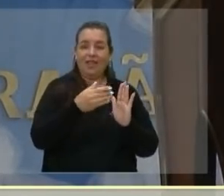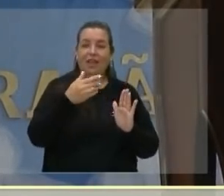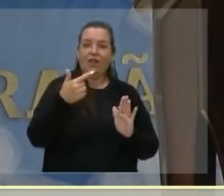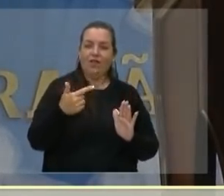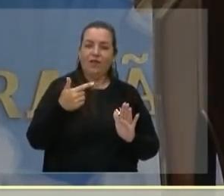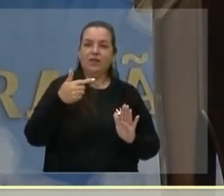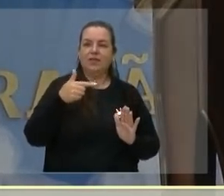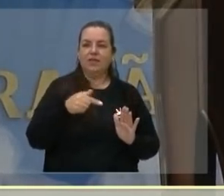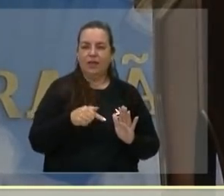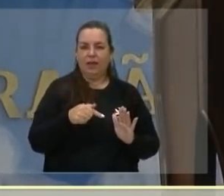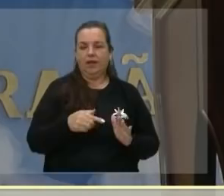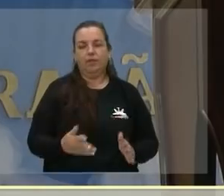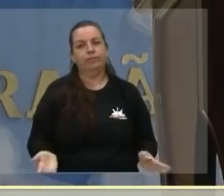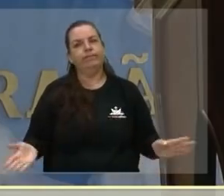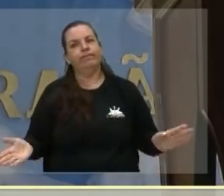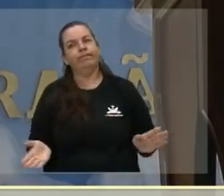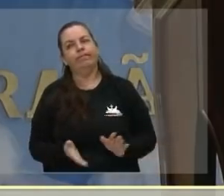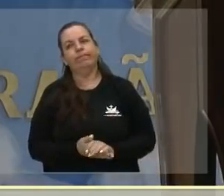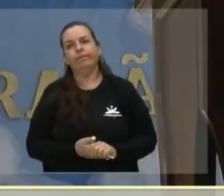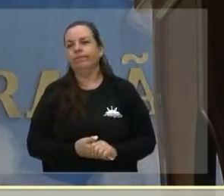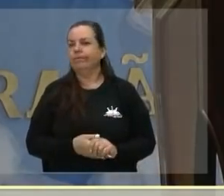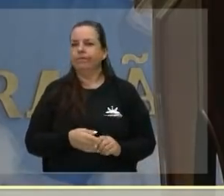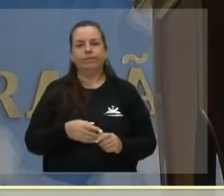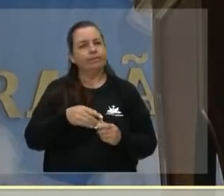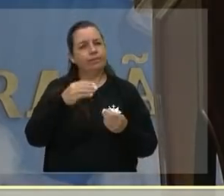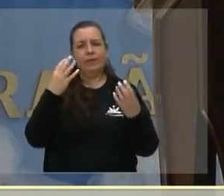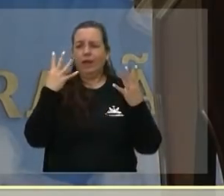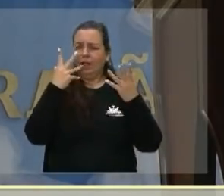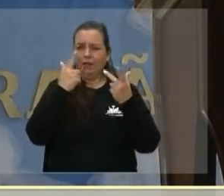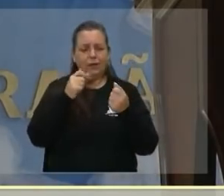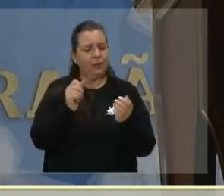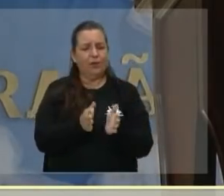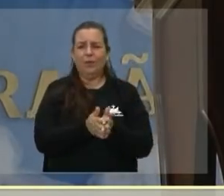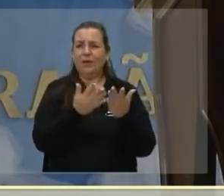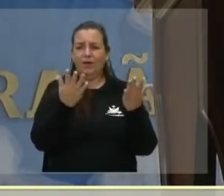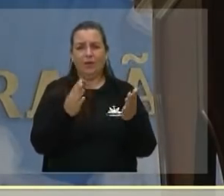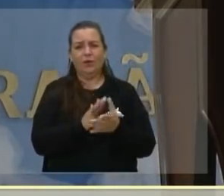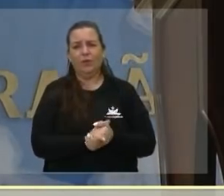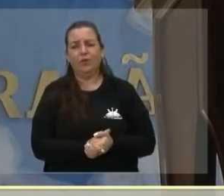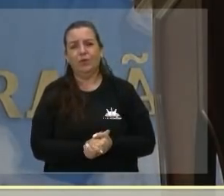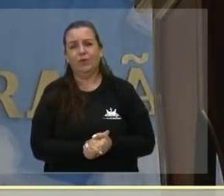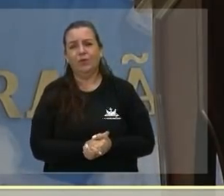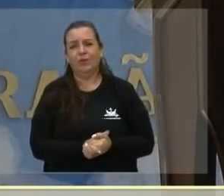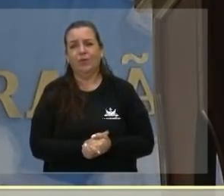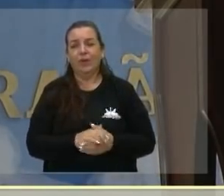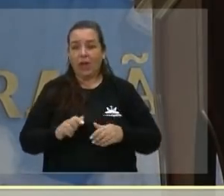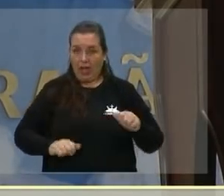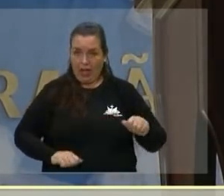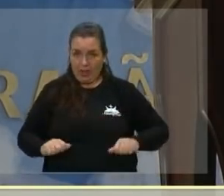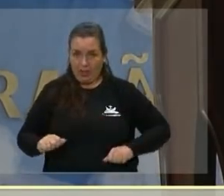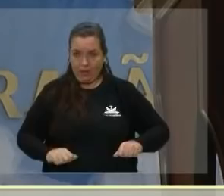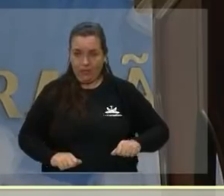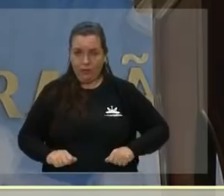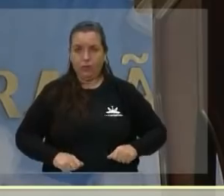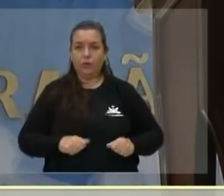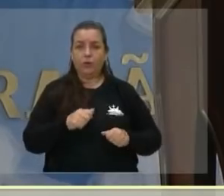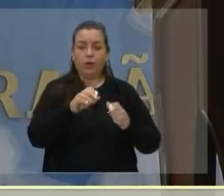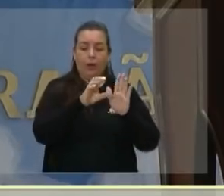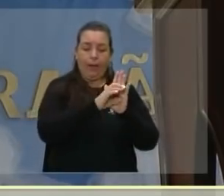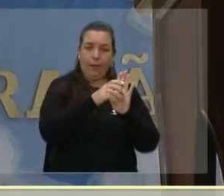27 meu deus que texto maravilhoso gravá-la em atos